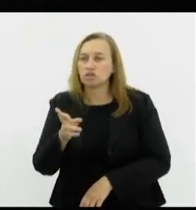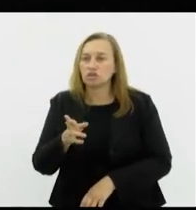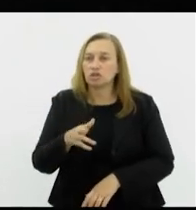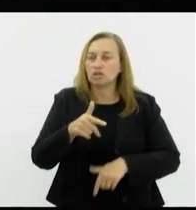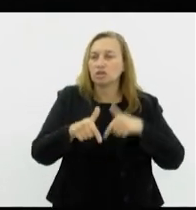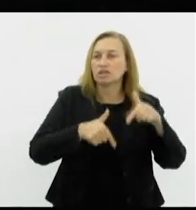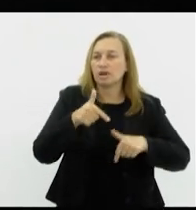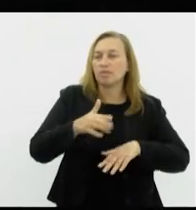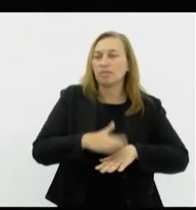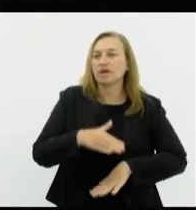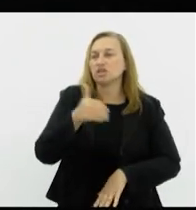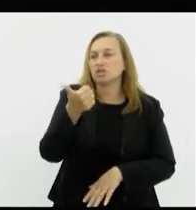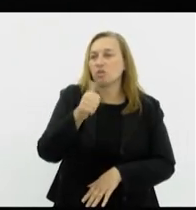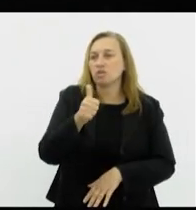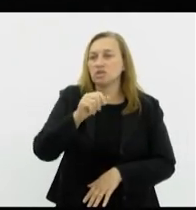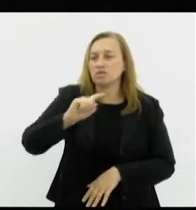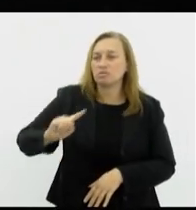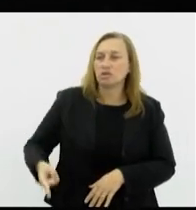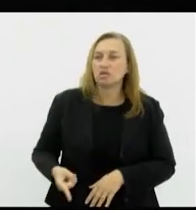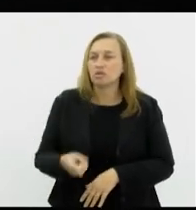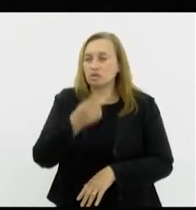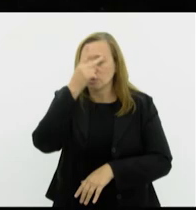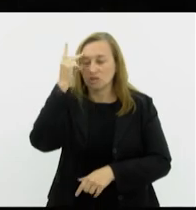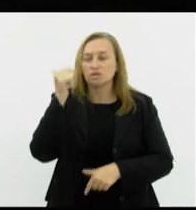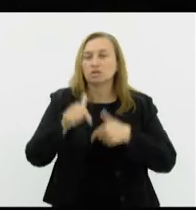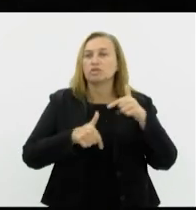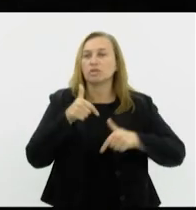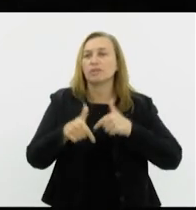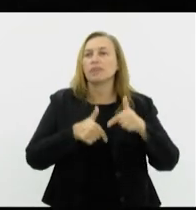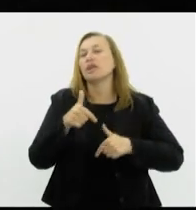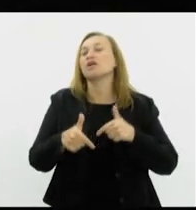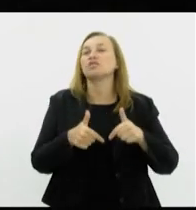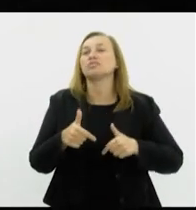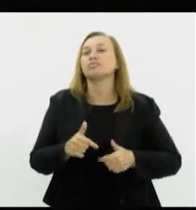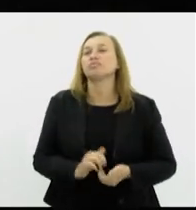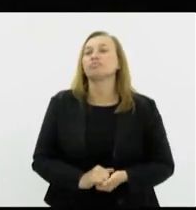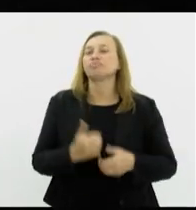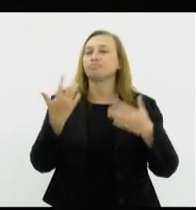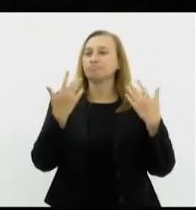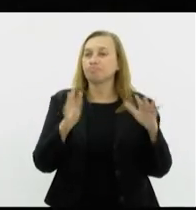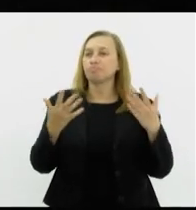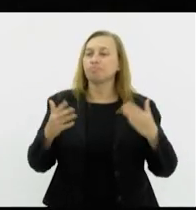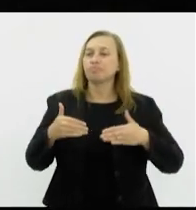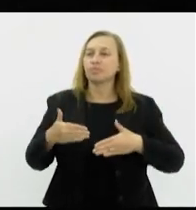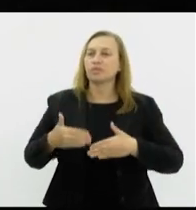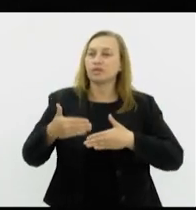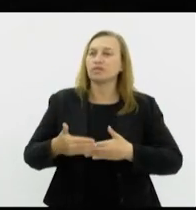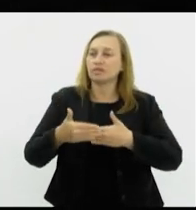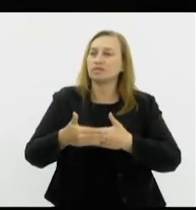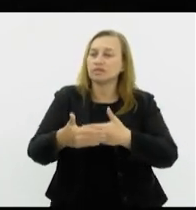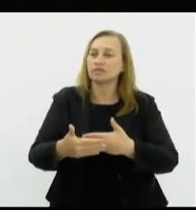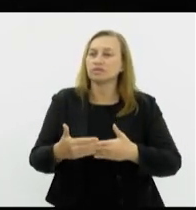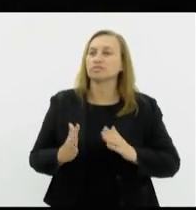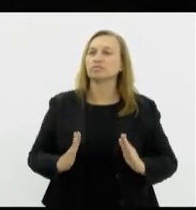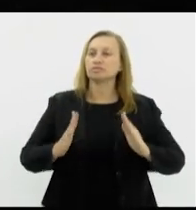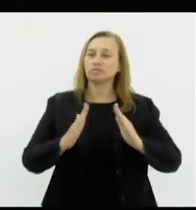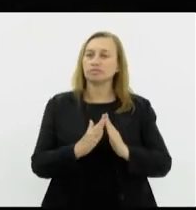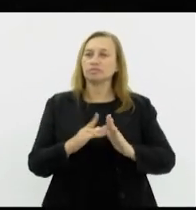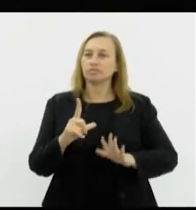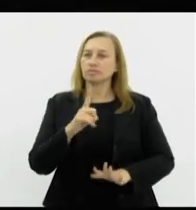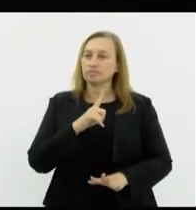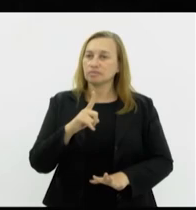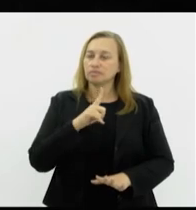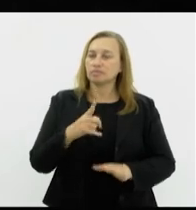de mais de 11 mil trabalhadores e trabalhadoras. Temos que celebrar o avanço que essa Casa Legislativa tem tido